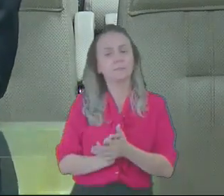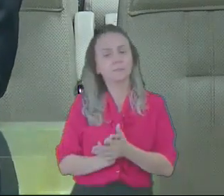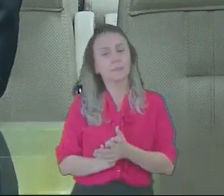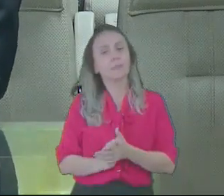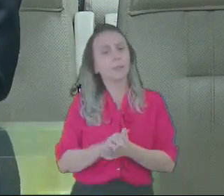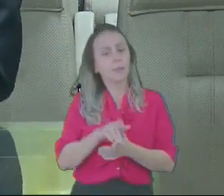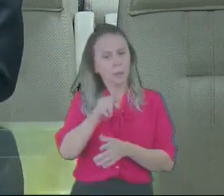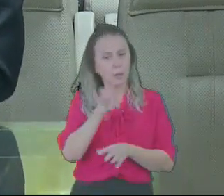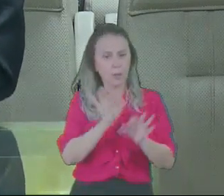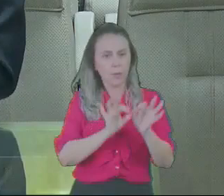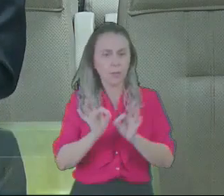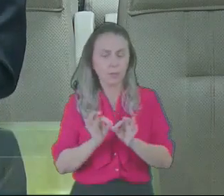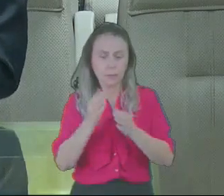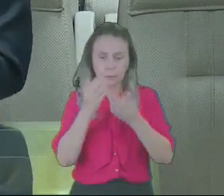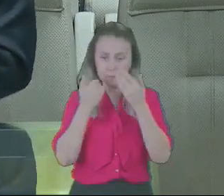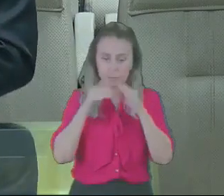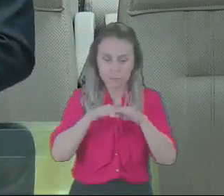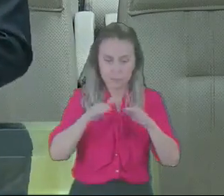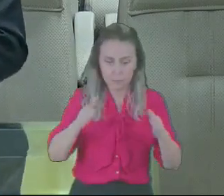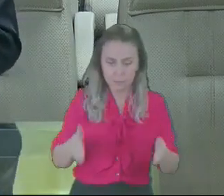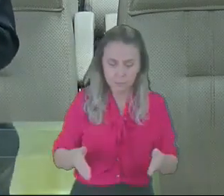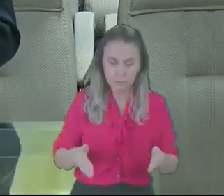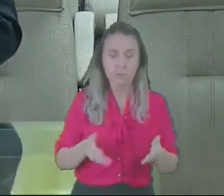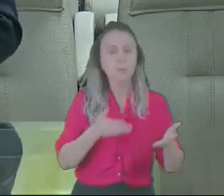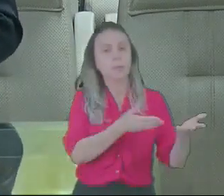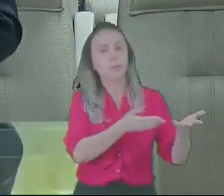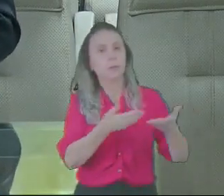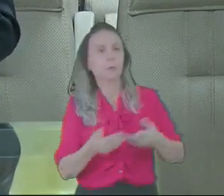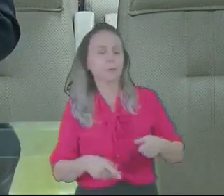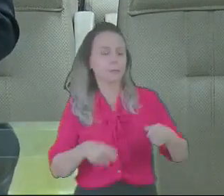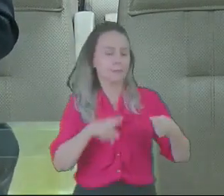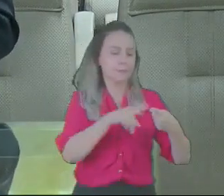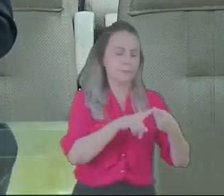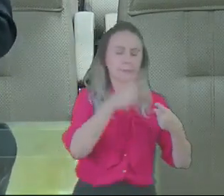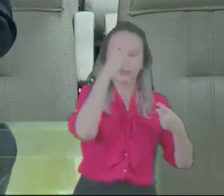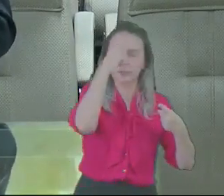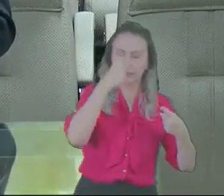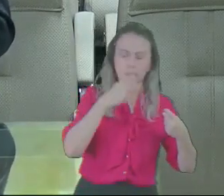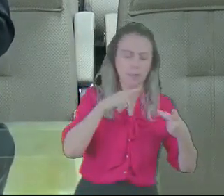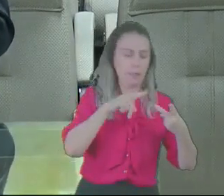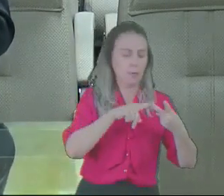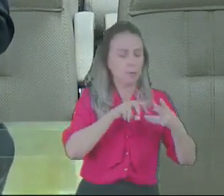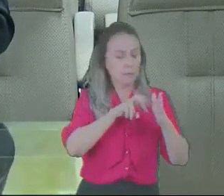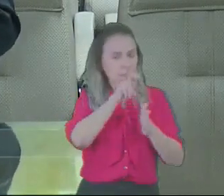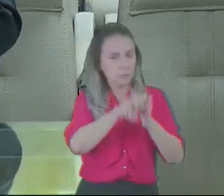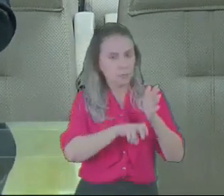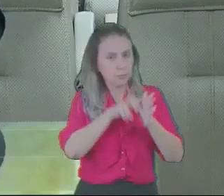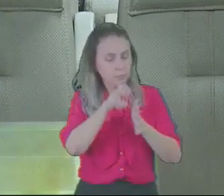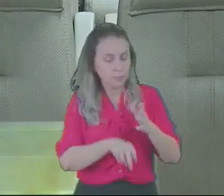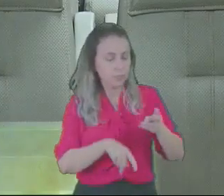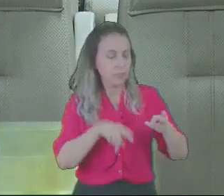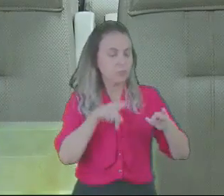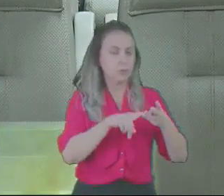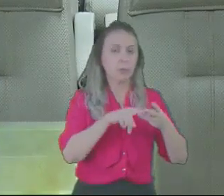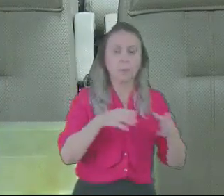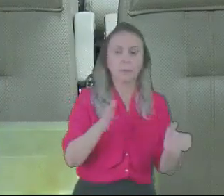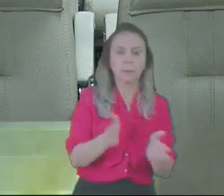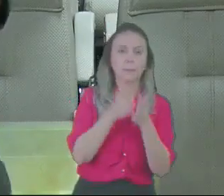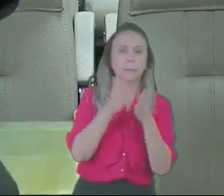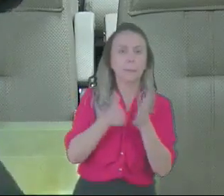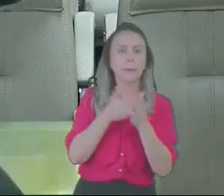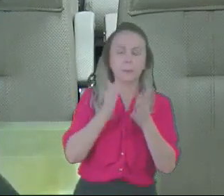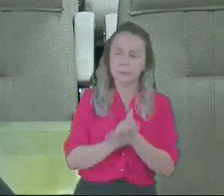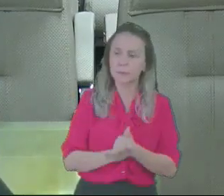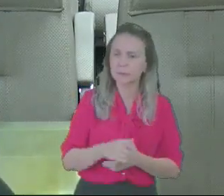aleijados cegos mancos se você chamaria mostra as pessoas ninguém chama as pessoas por quê